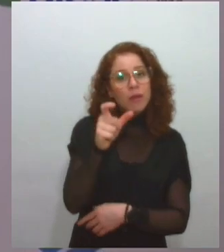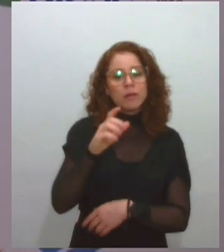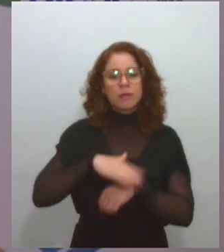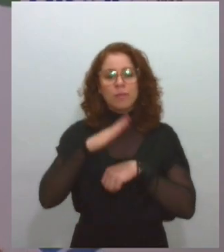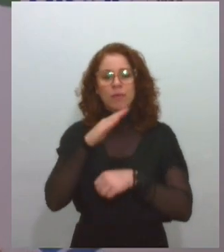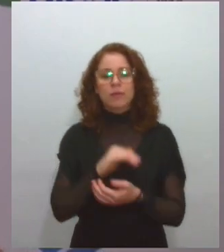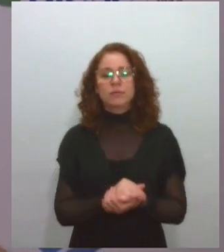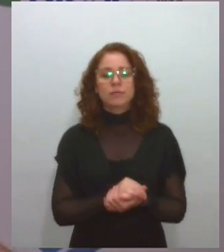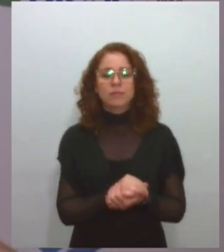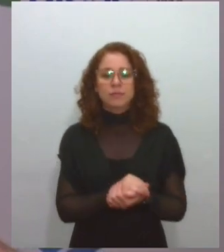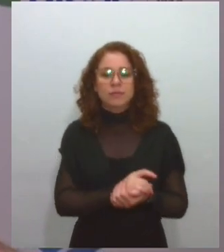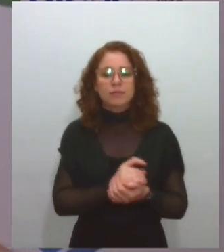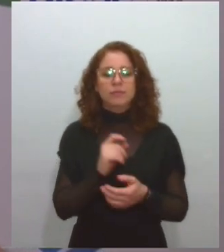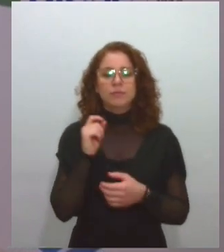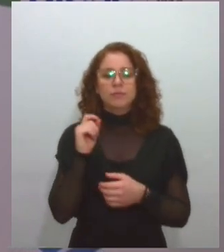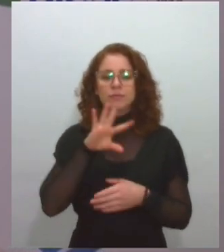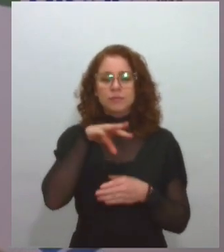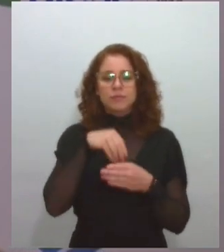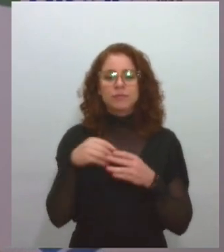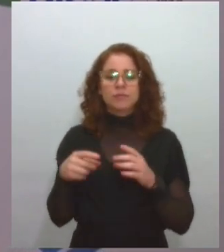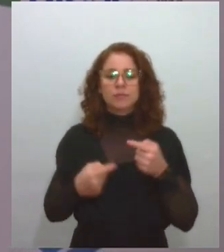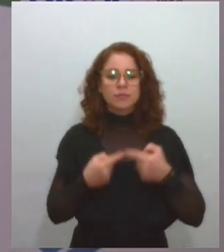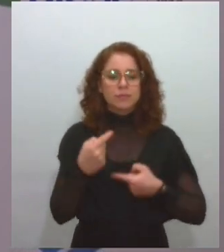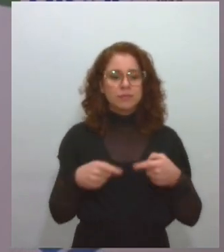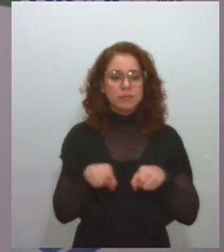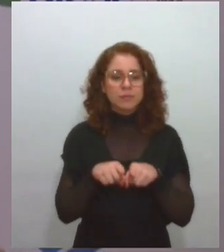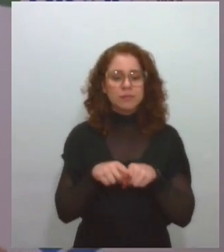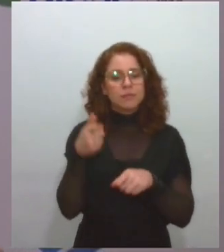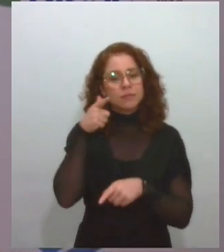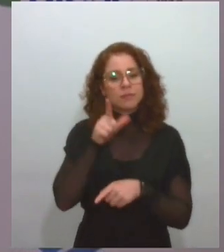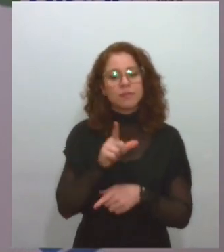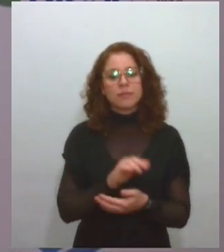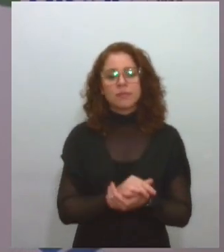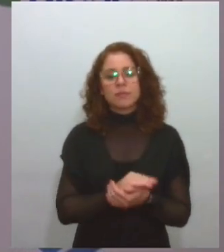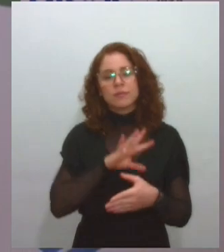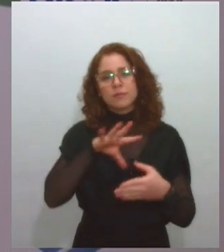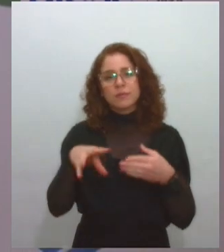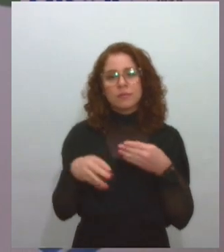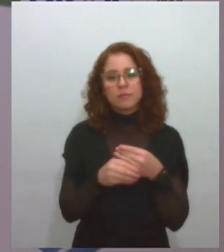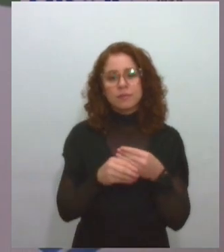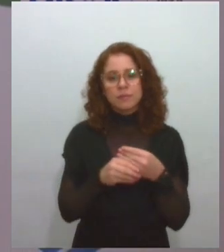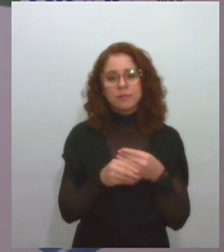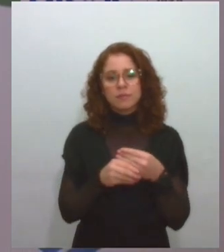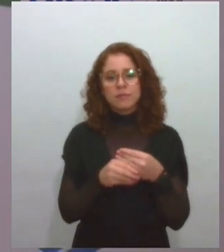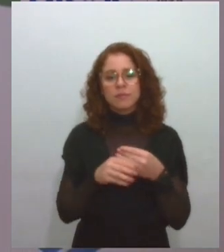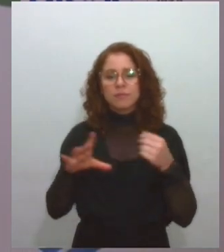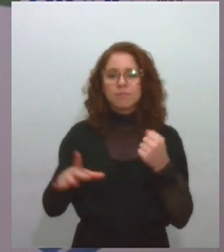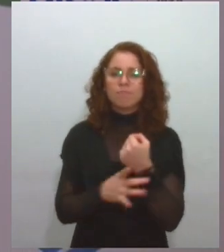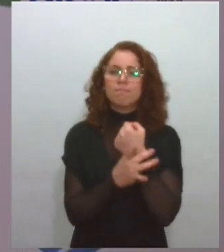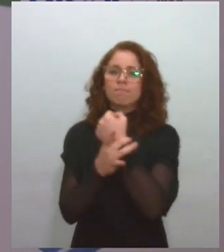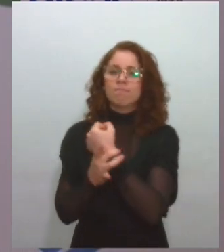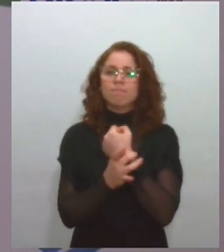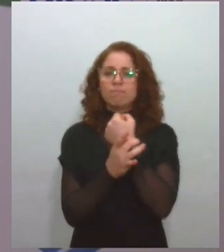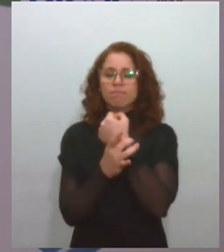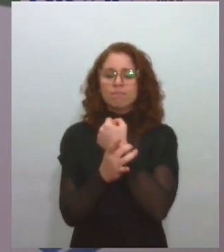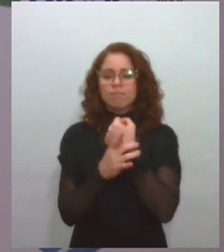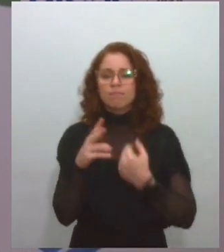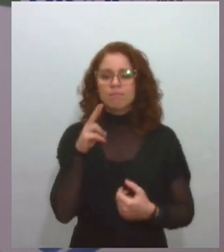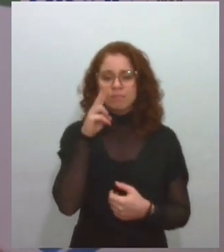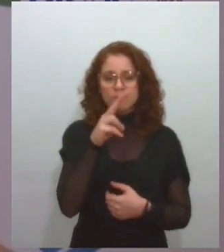que é que eles possam, de uma certa forma, contribuir para o fortalecimento, né, principalmente do